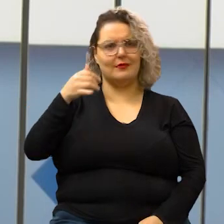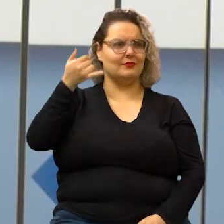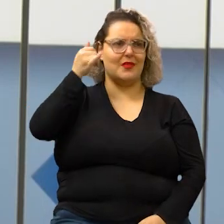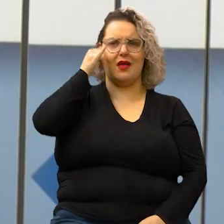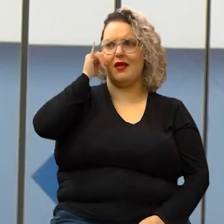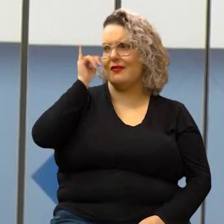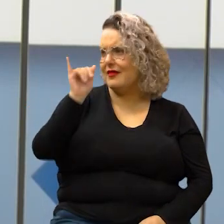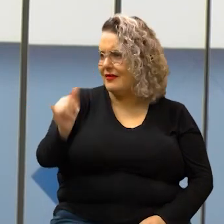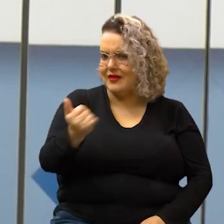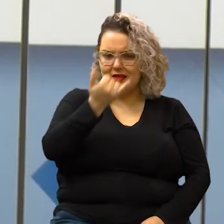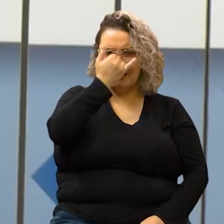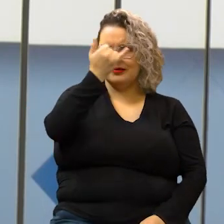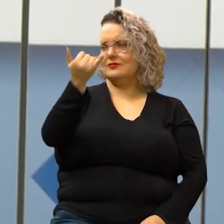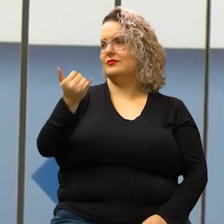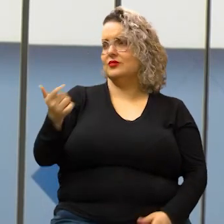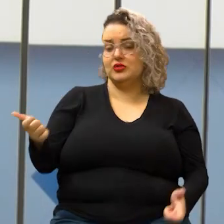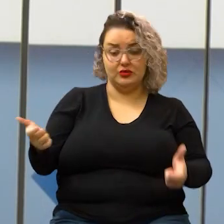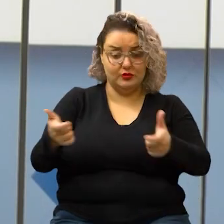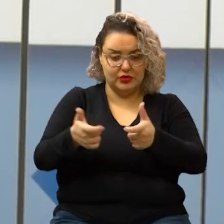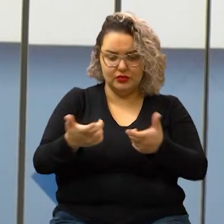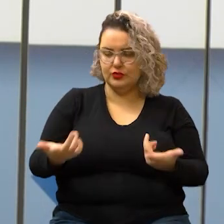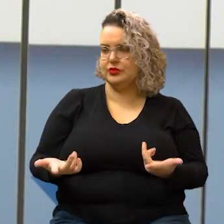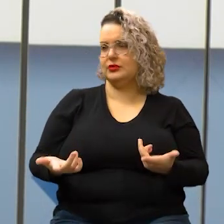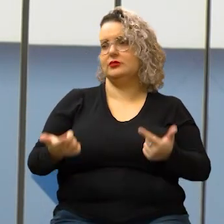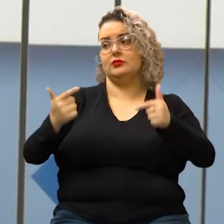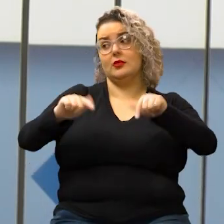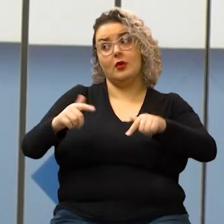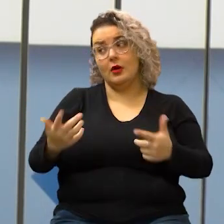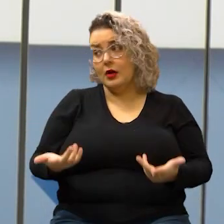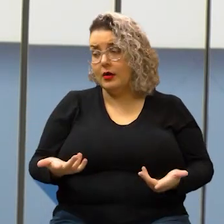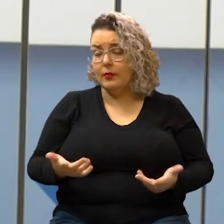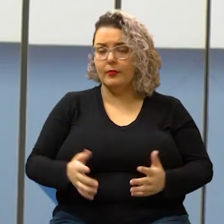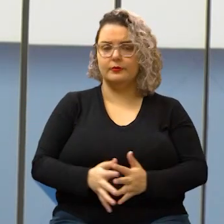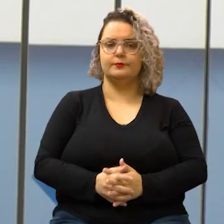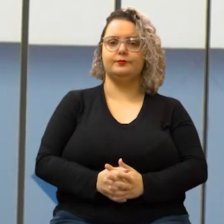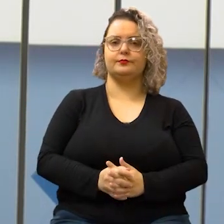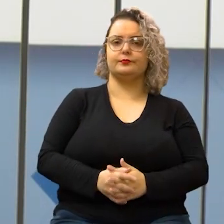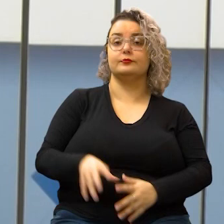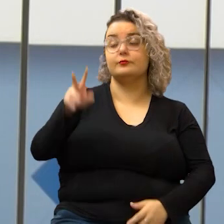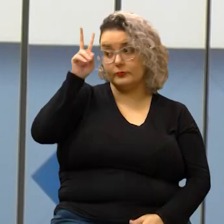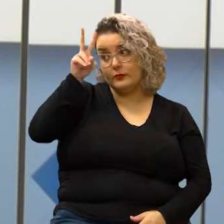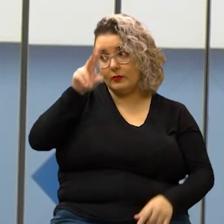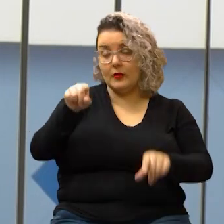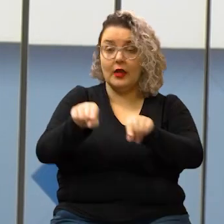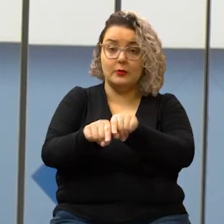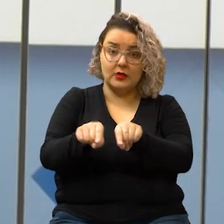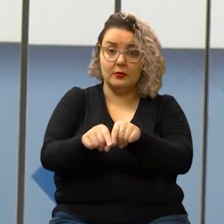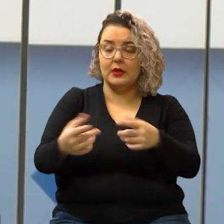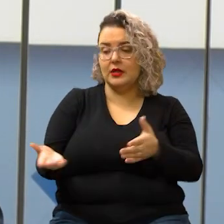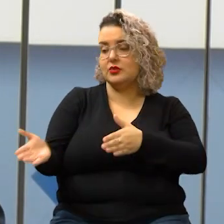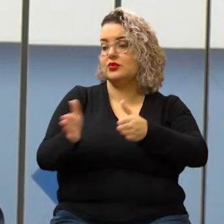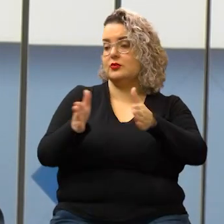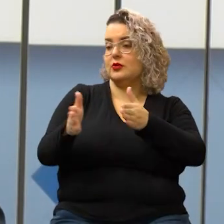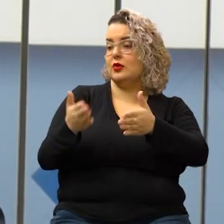amenizar uma situação, um ambiente, né? E eu lembro também de uma época que